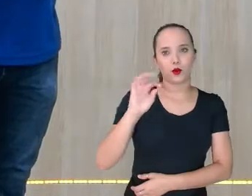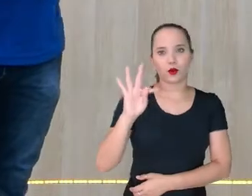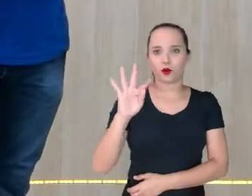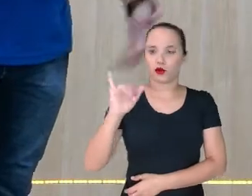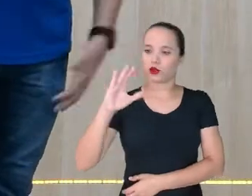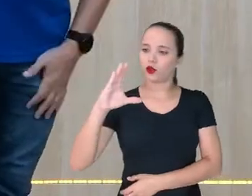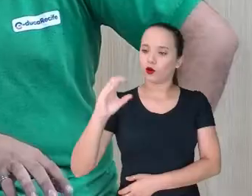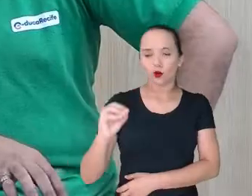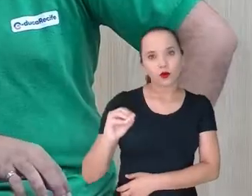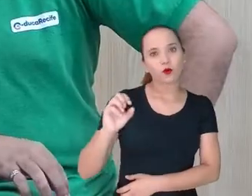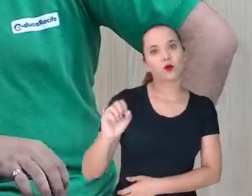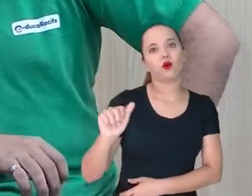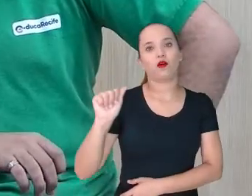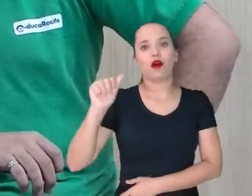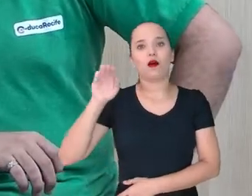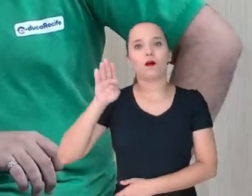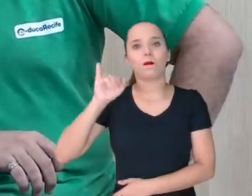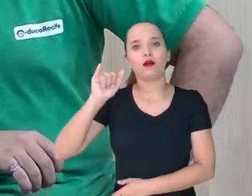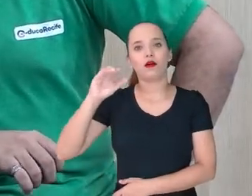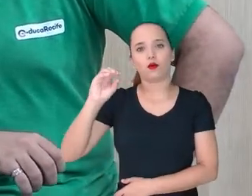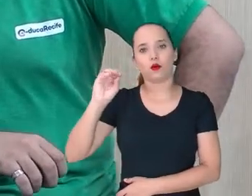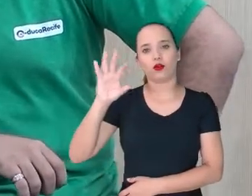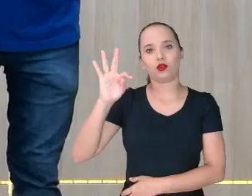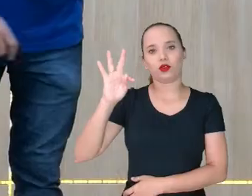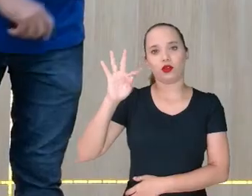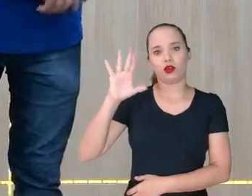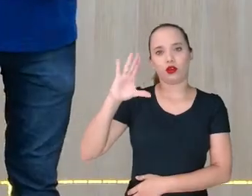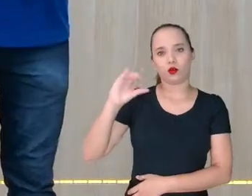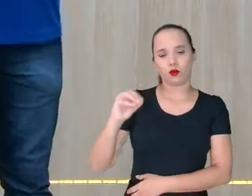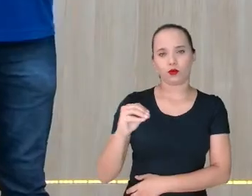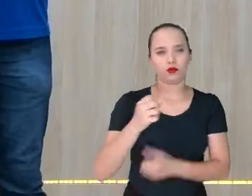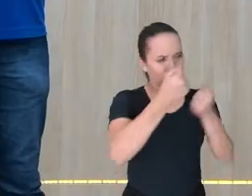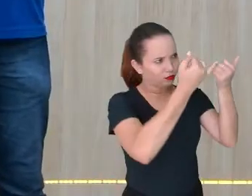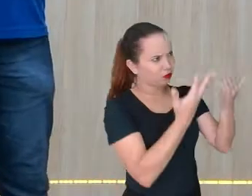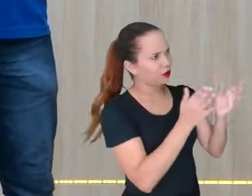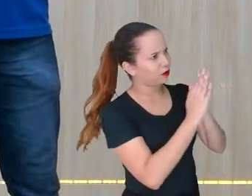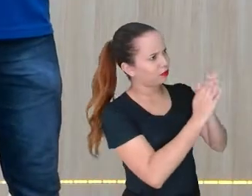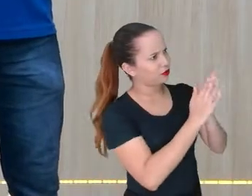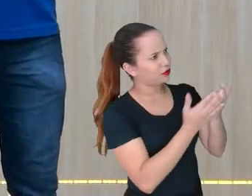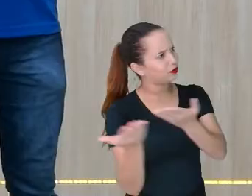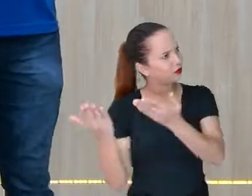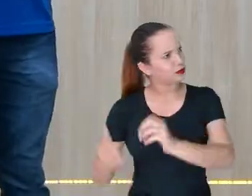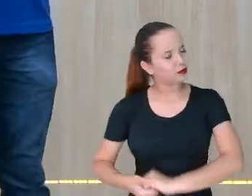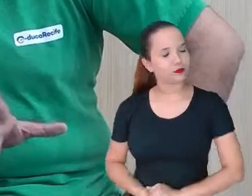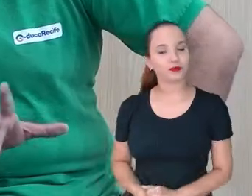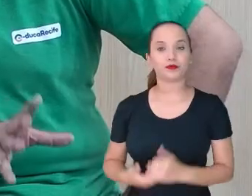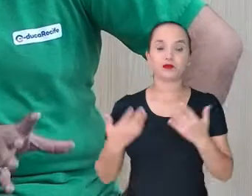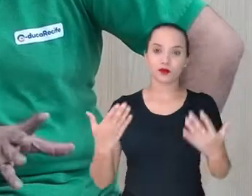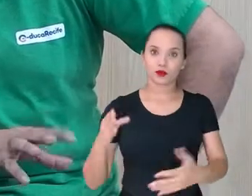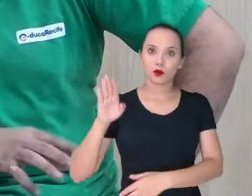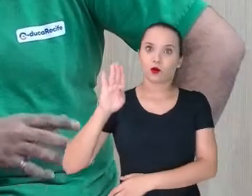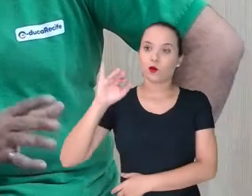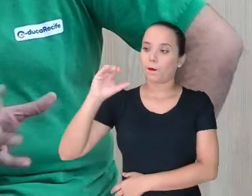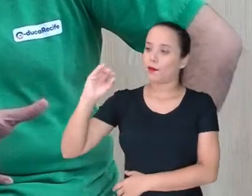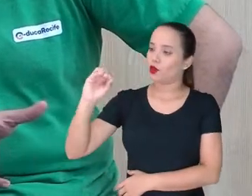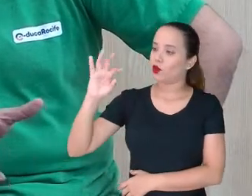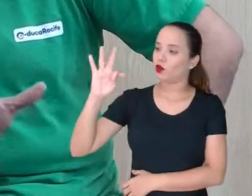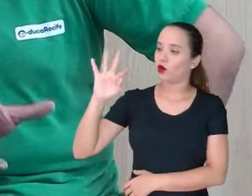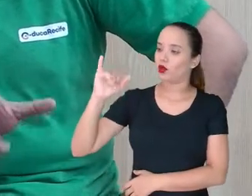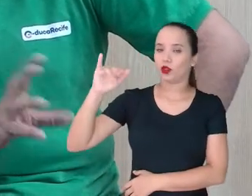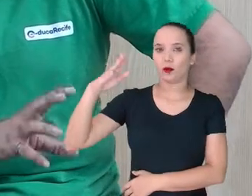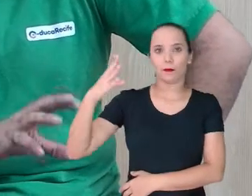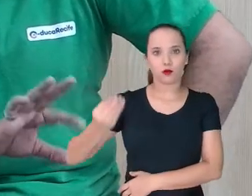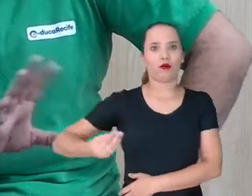esse termozinho que Olha, aparece na prova. Biótico e abiótico. Isso. Explica melhor isso aí, professor, pro meu povo do nono ano. Quando fala bióticos são os seres vivos